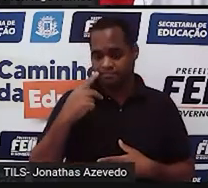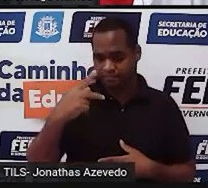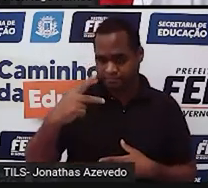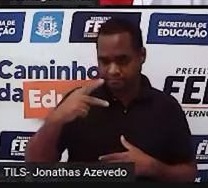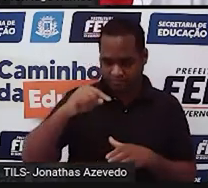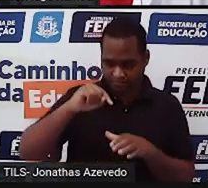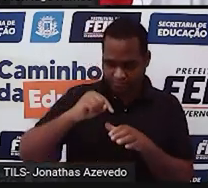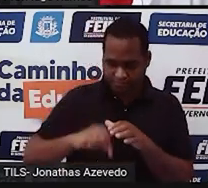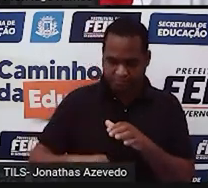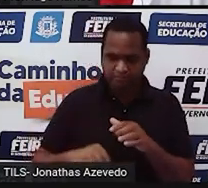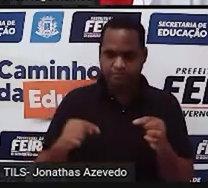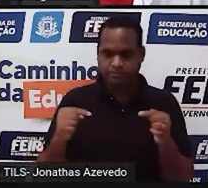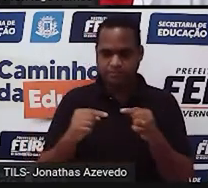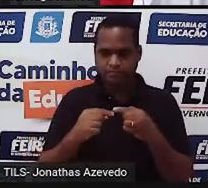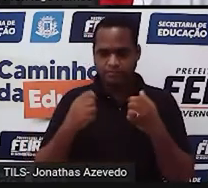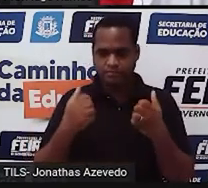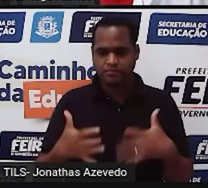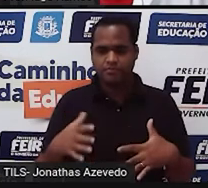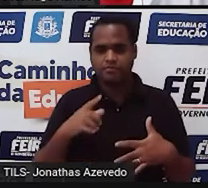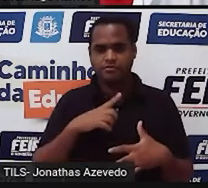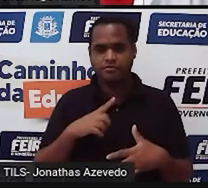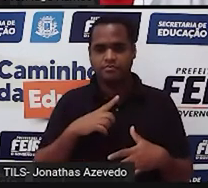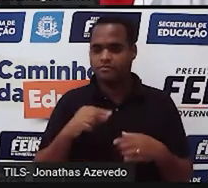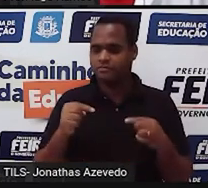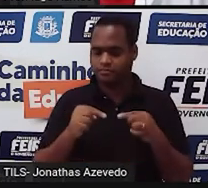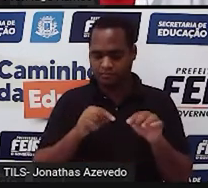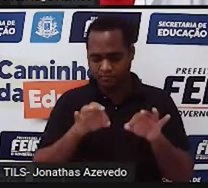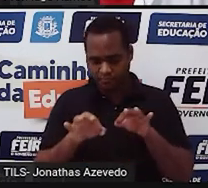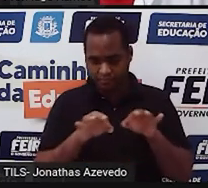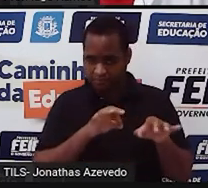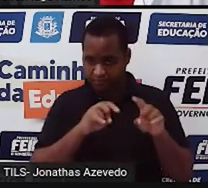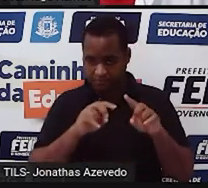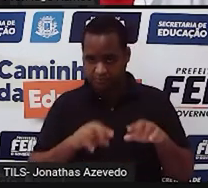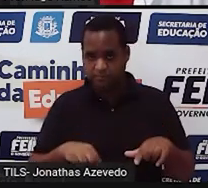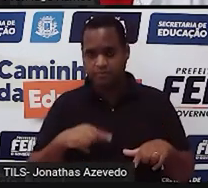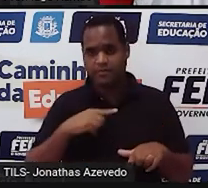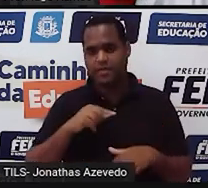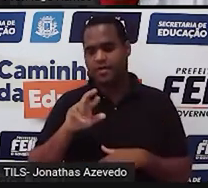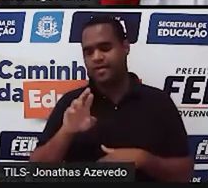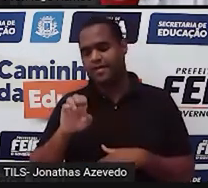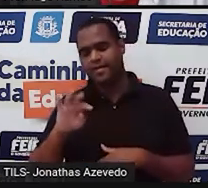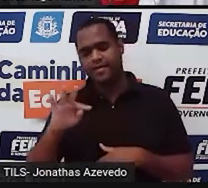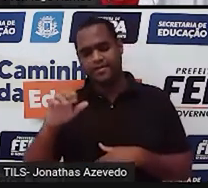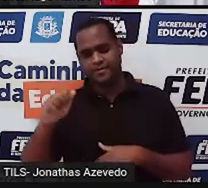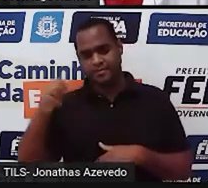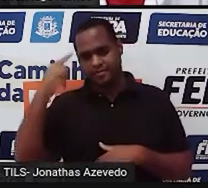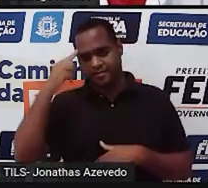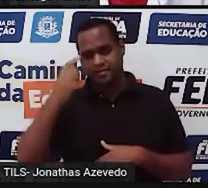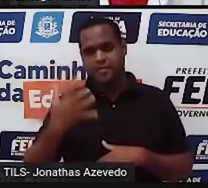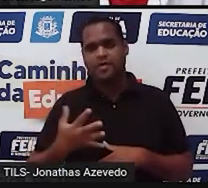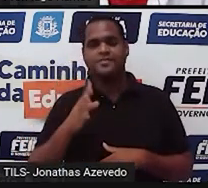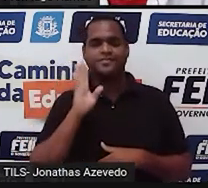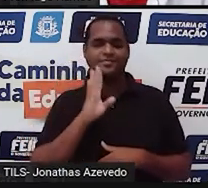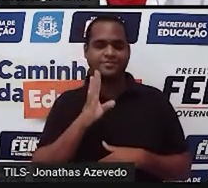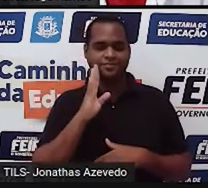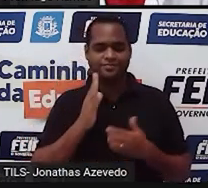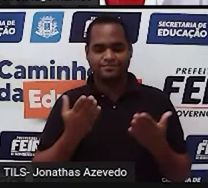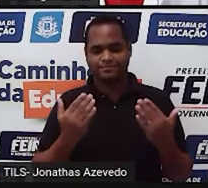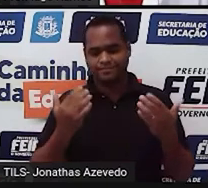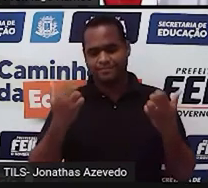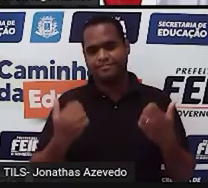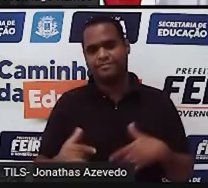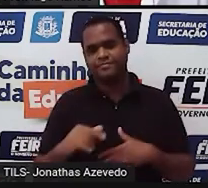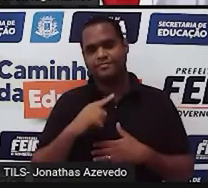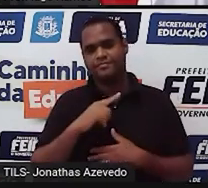poço ele fica em cima ele fica construído em cima de uma reta e olha só que bacana vem comigo